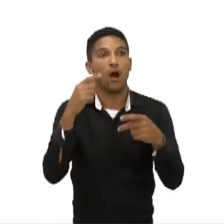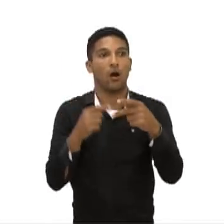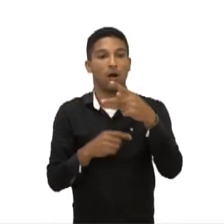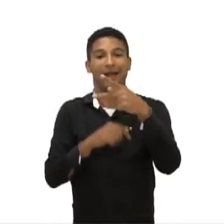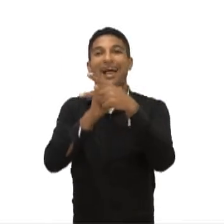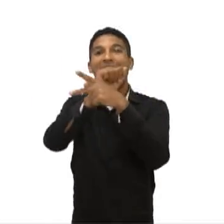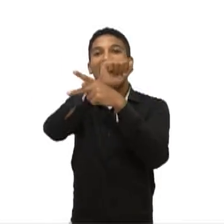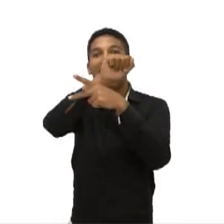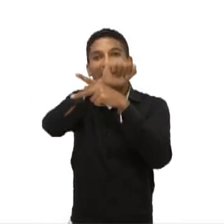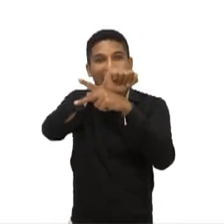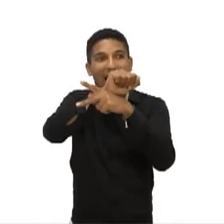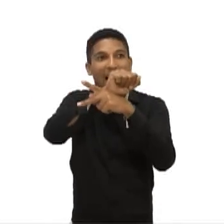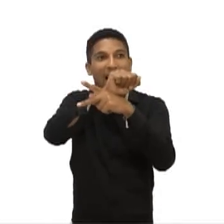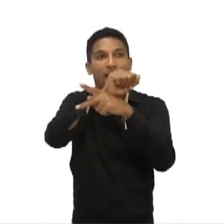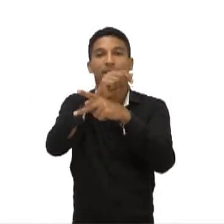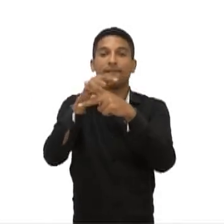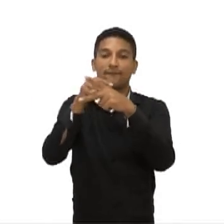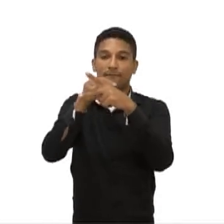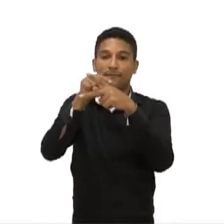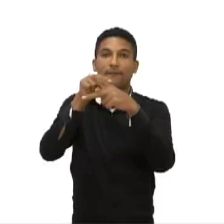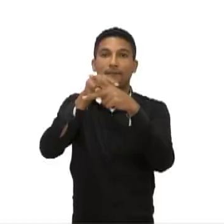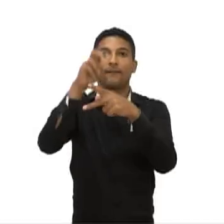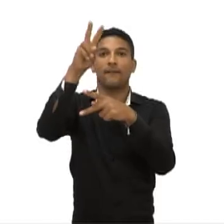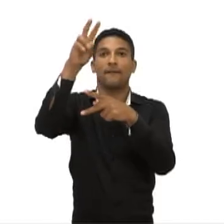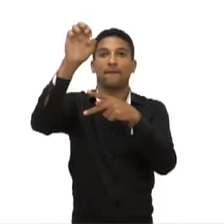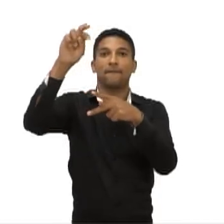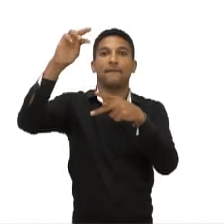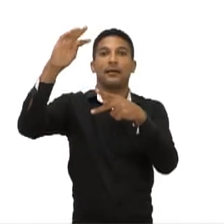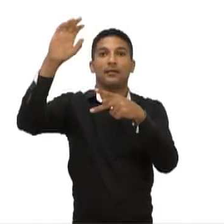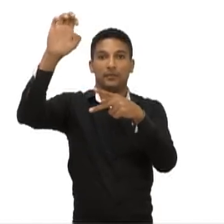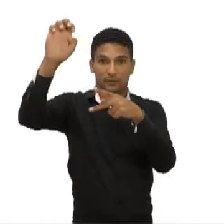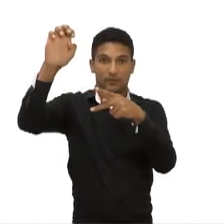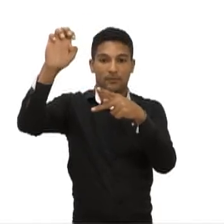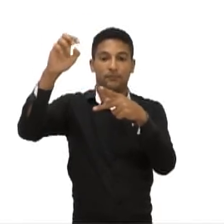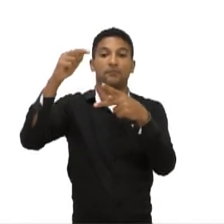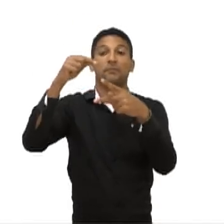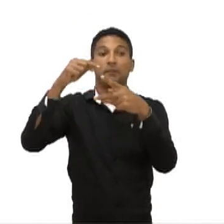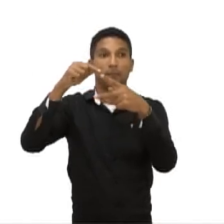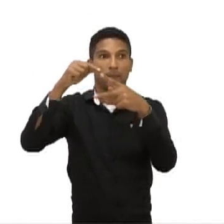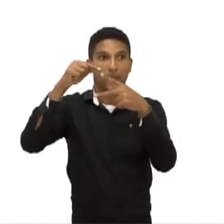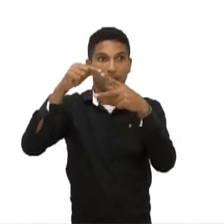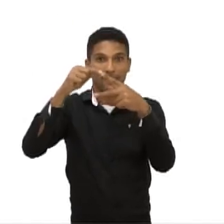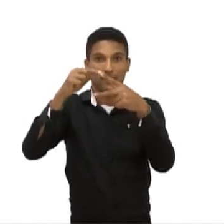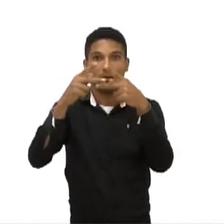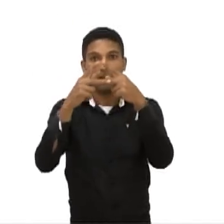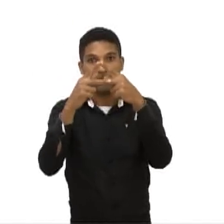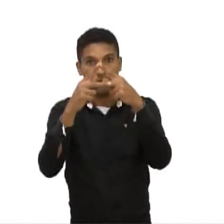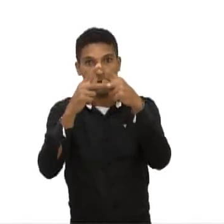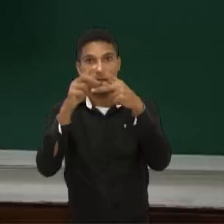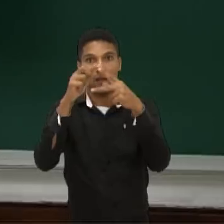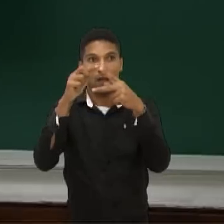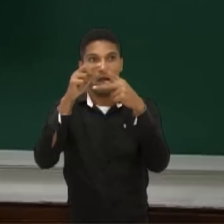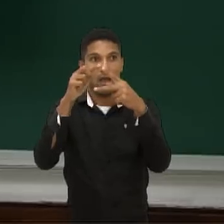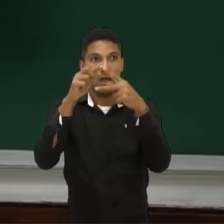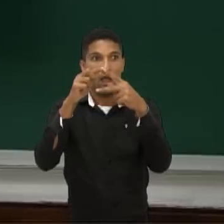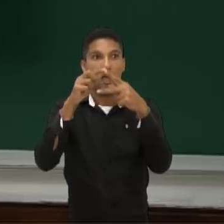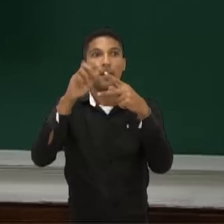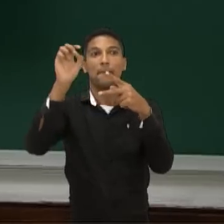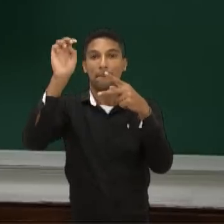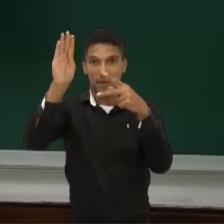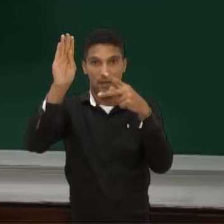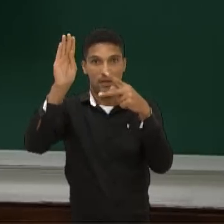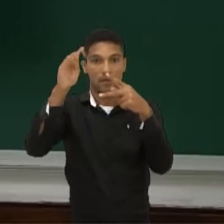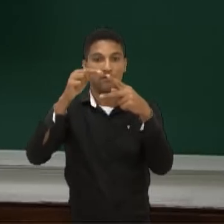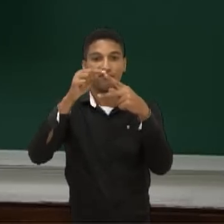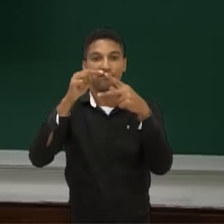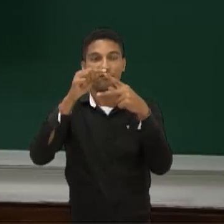vértice B e tenho o vértice C. Tá bom? E eu uso eles também para indicar o lado, que nem nós realizamos